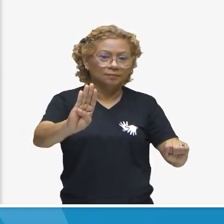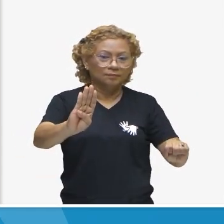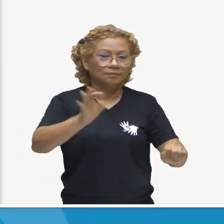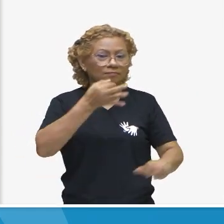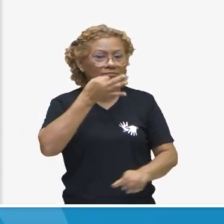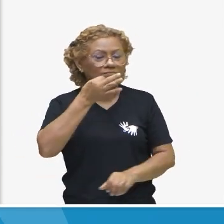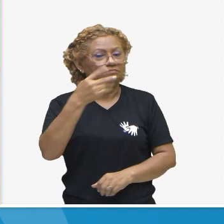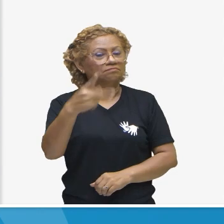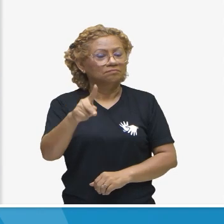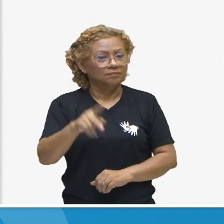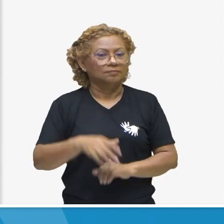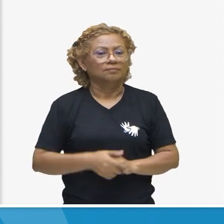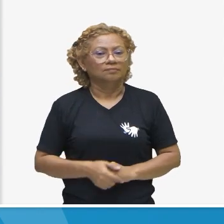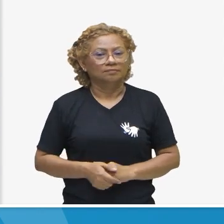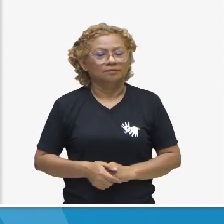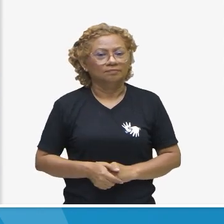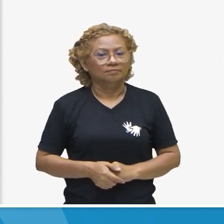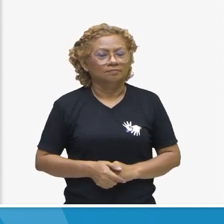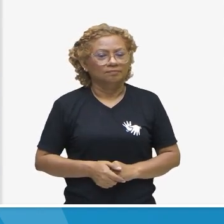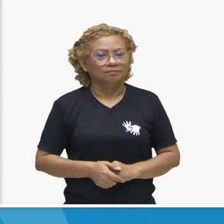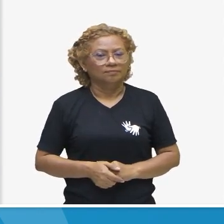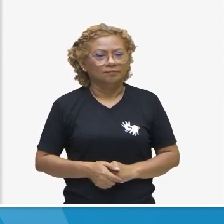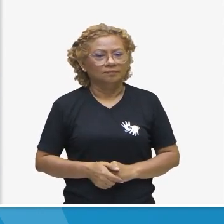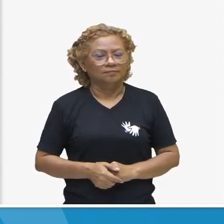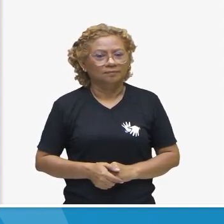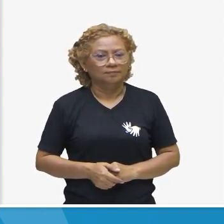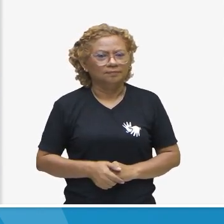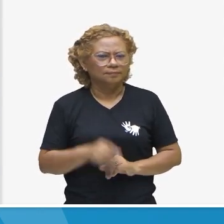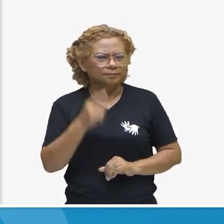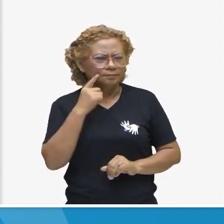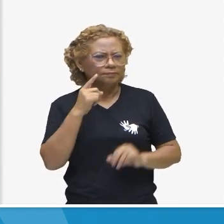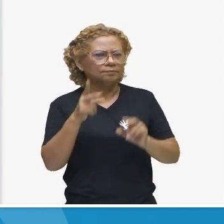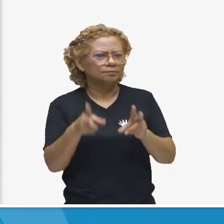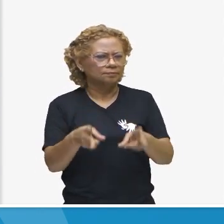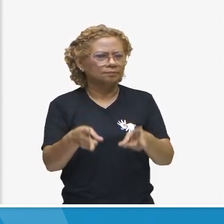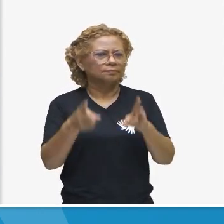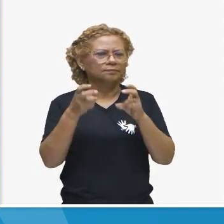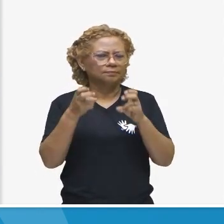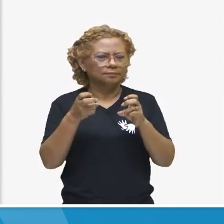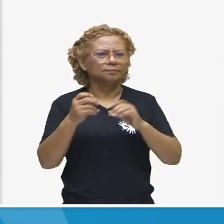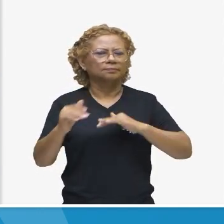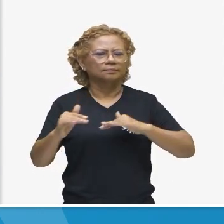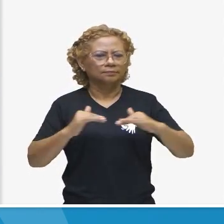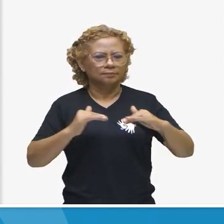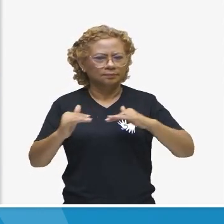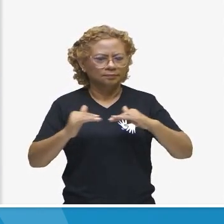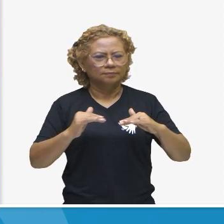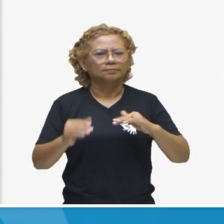B descer, a trajetória que será formada